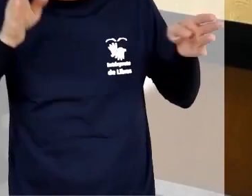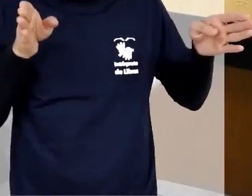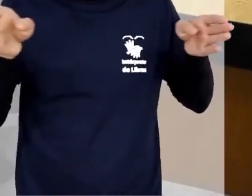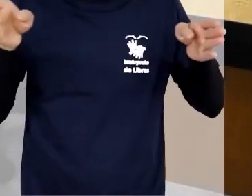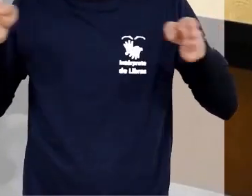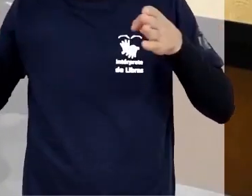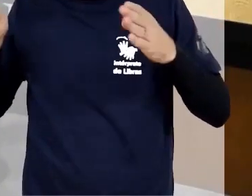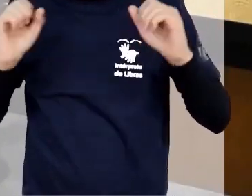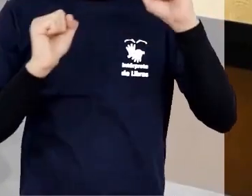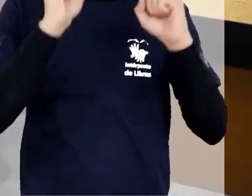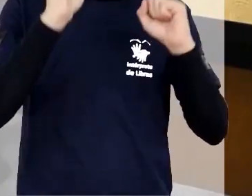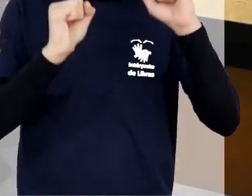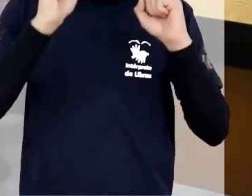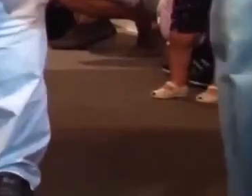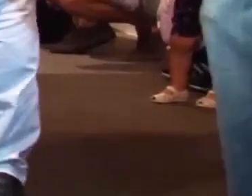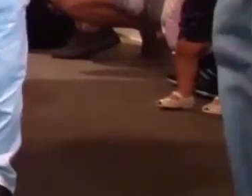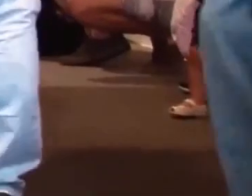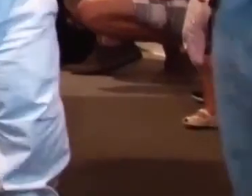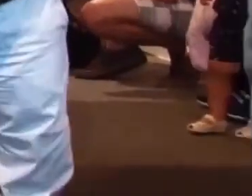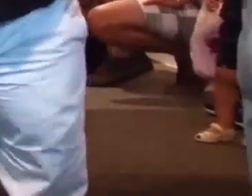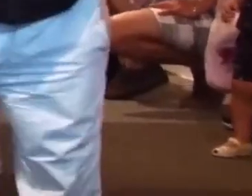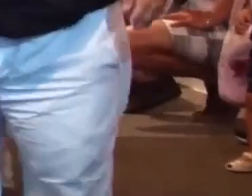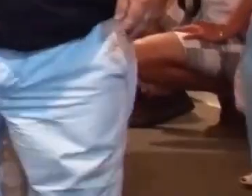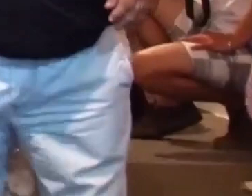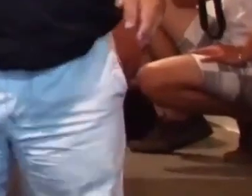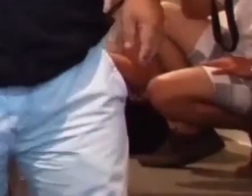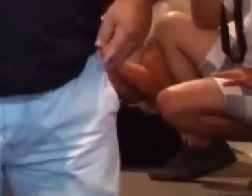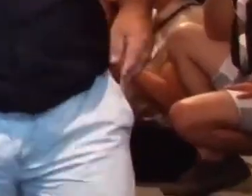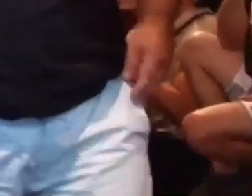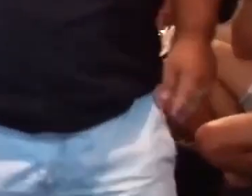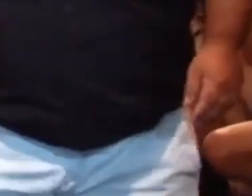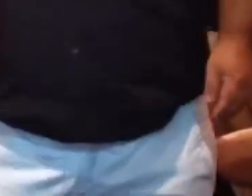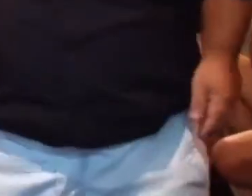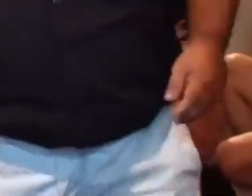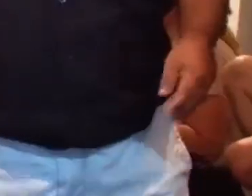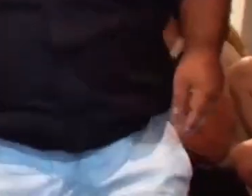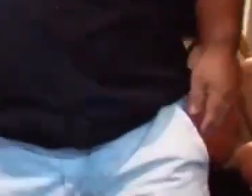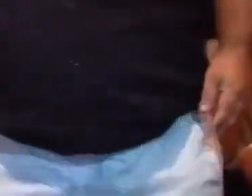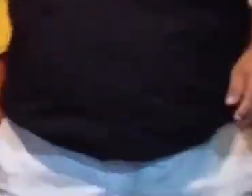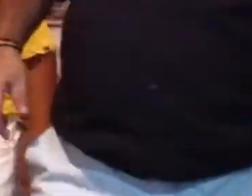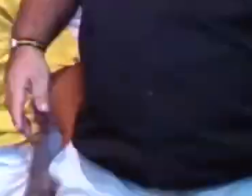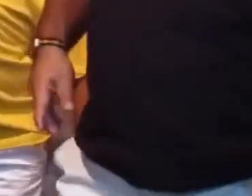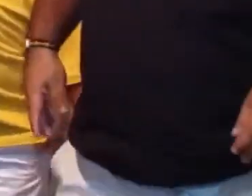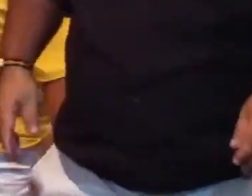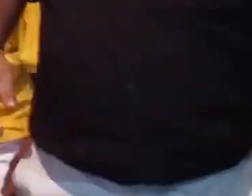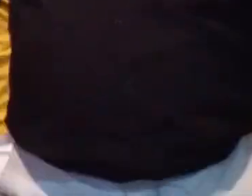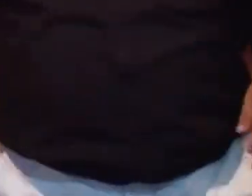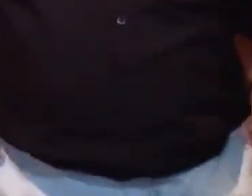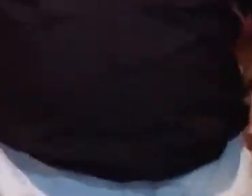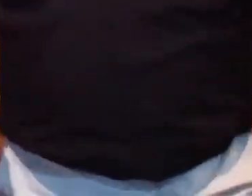em diferentes âmbitos da vida. Somos como flores a enfeitar um mesmo jardim.